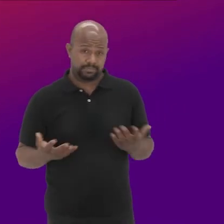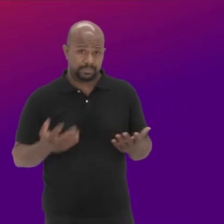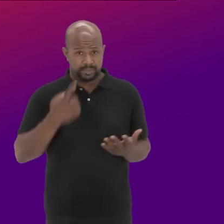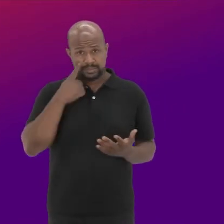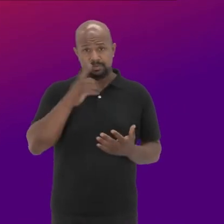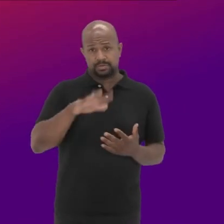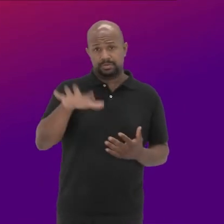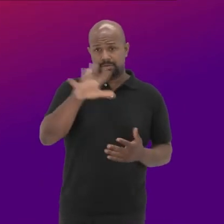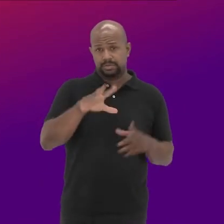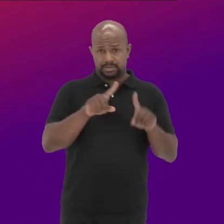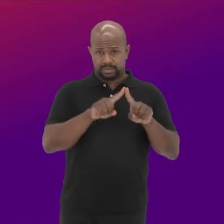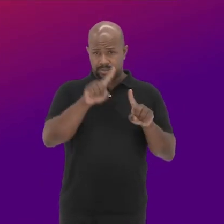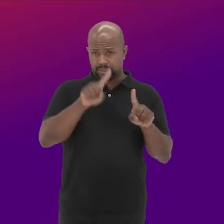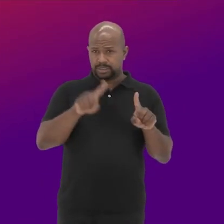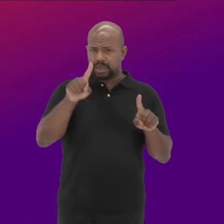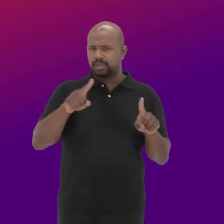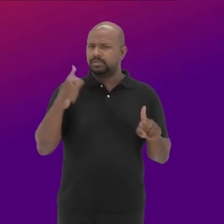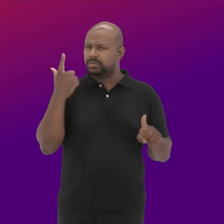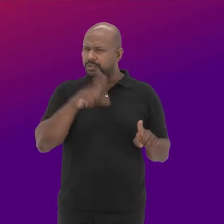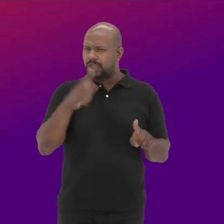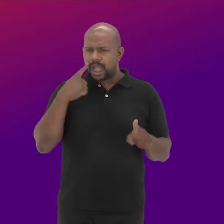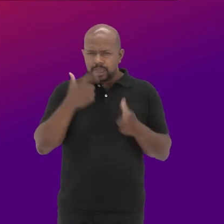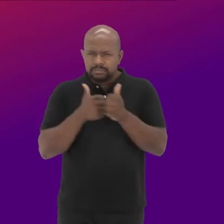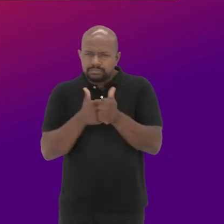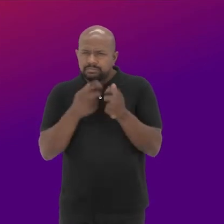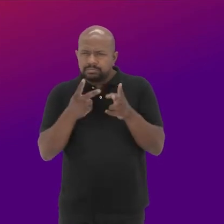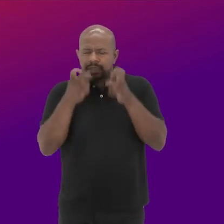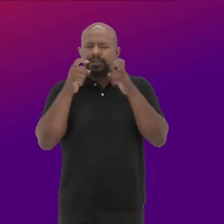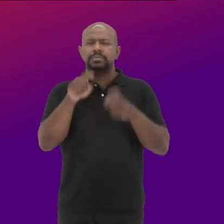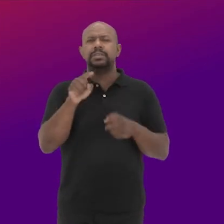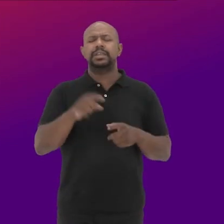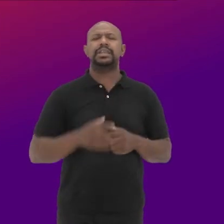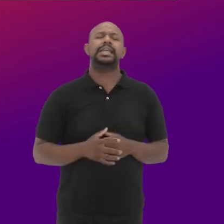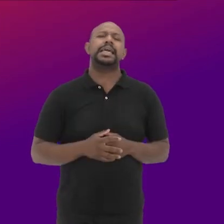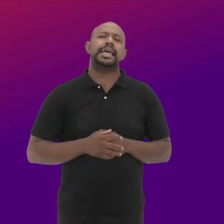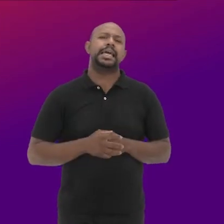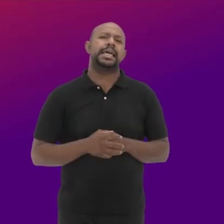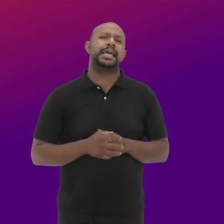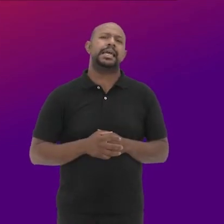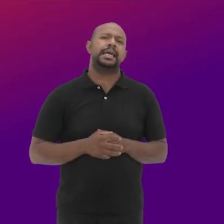Então, aqui vocês, nesse slide, conseguem perceber que